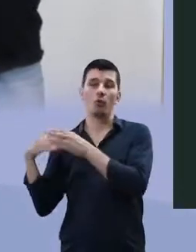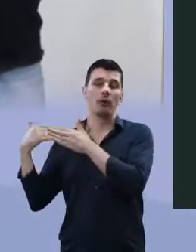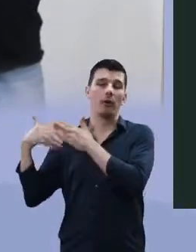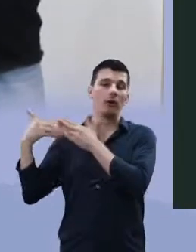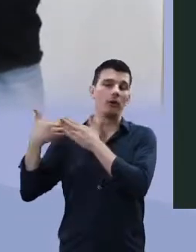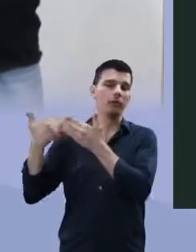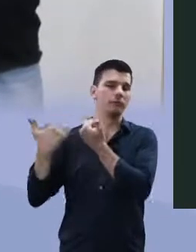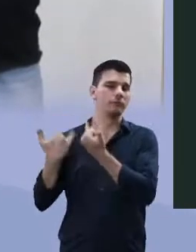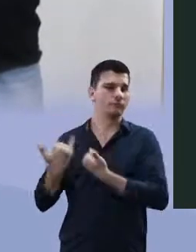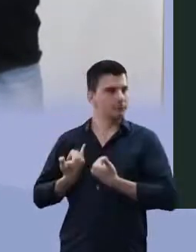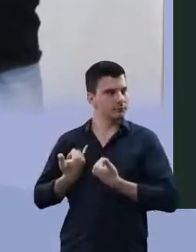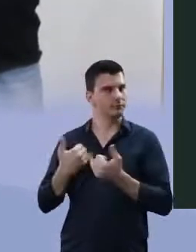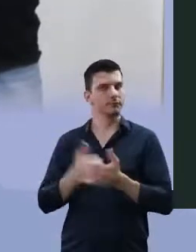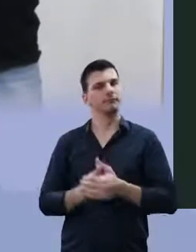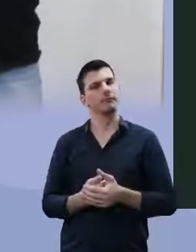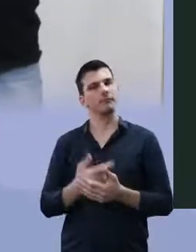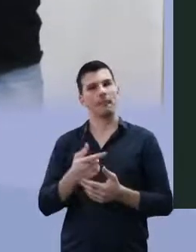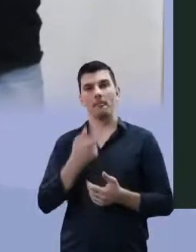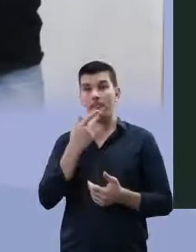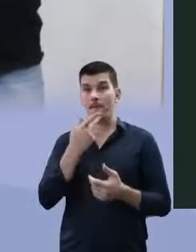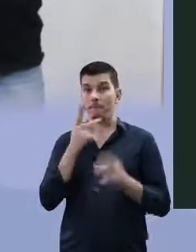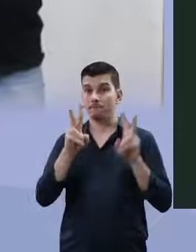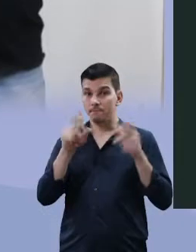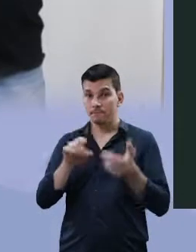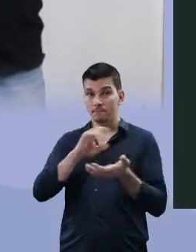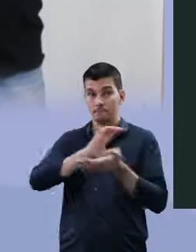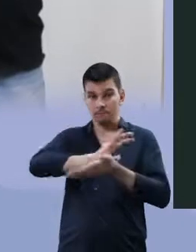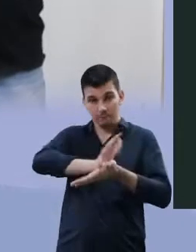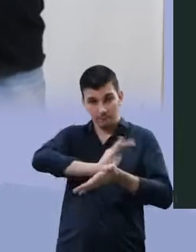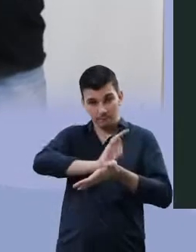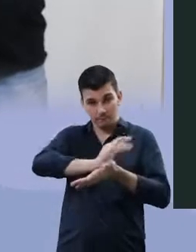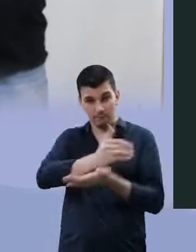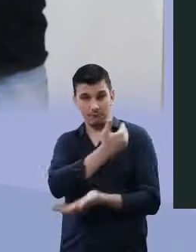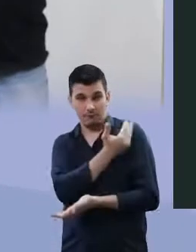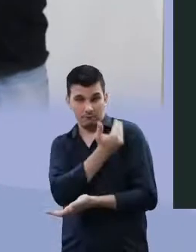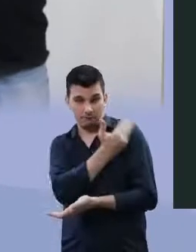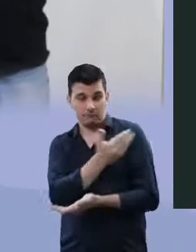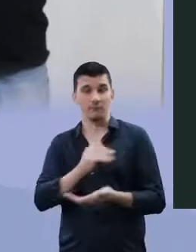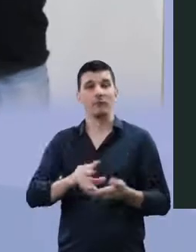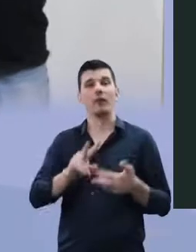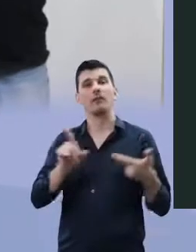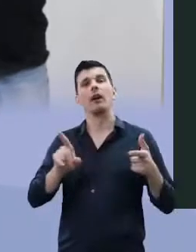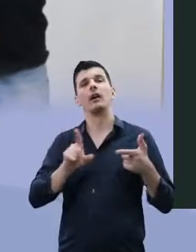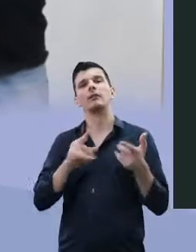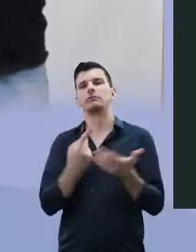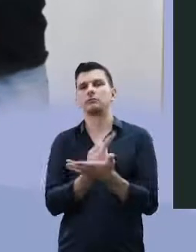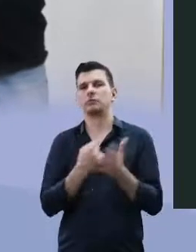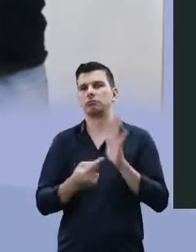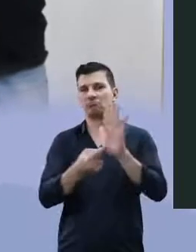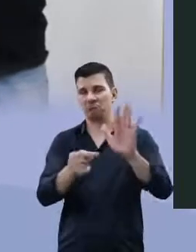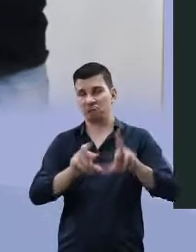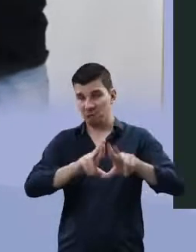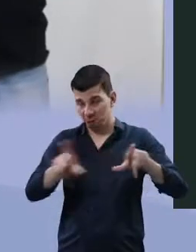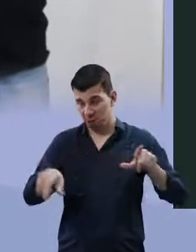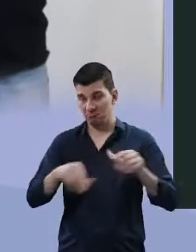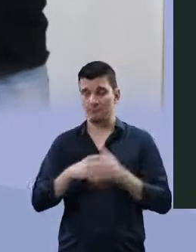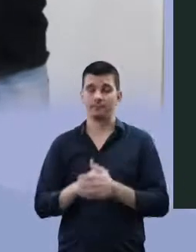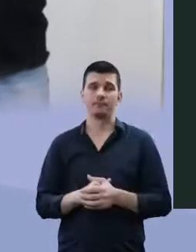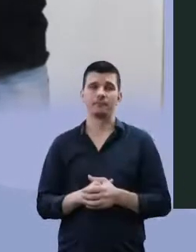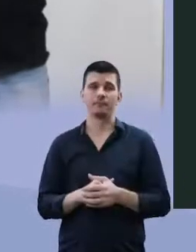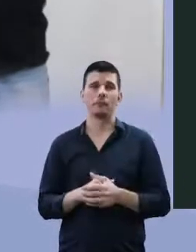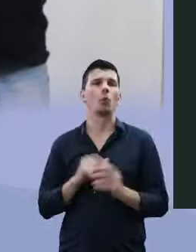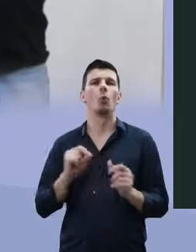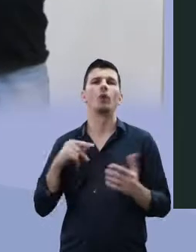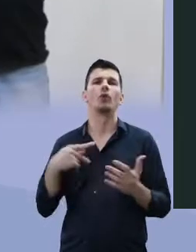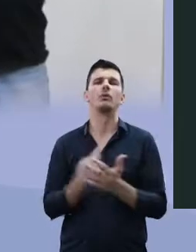Então, quando a gente está pensando na questão do preconceito, a discussão sobre o preconceito, ele vai se manifestar das diferentes formas.